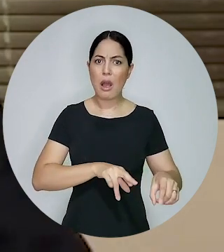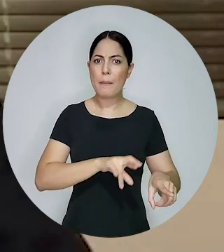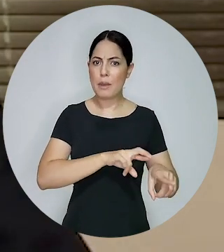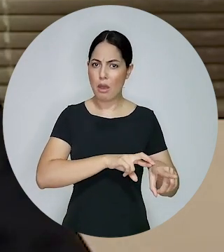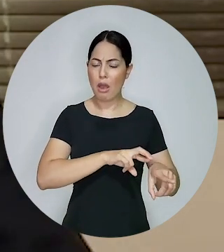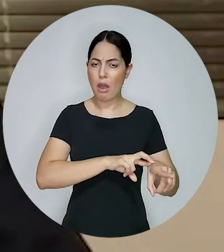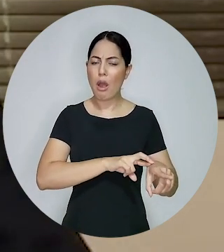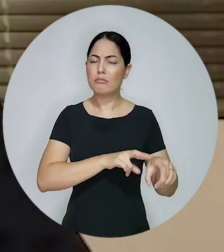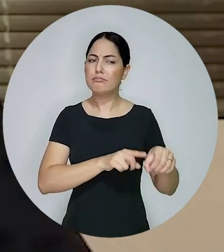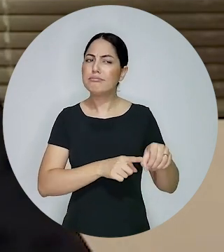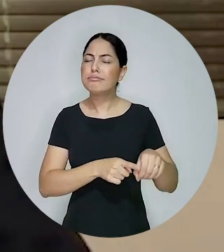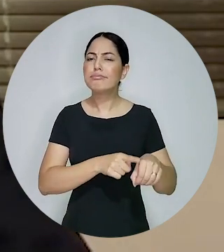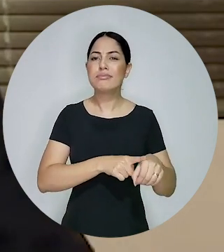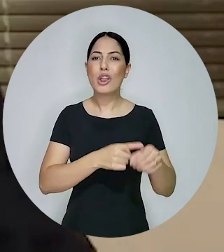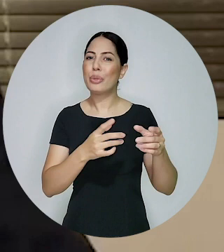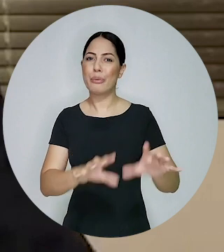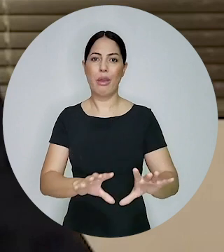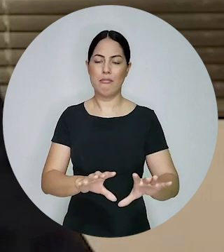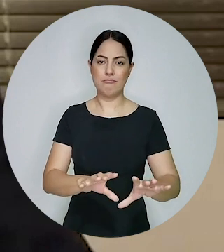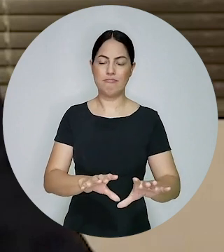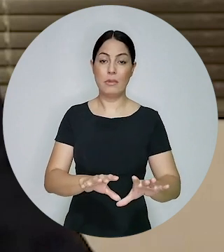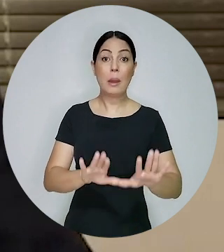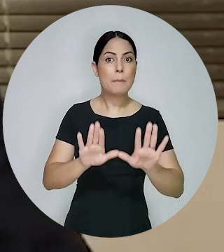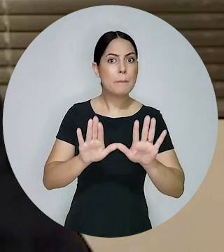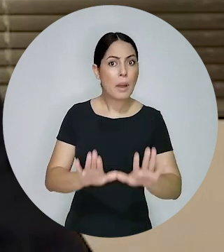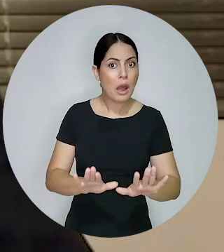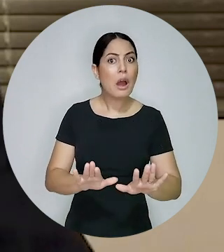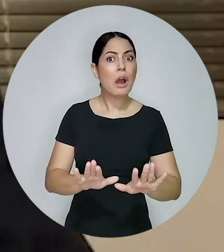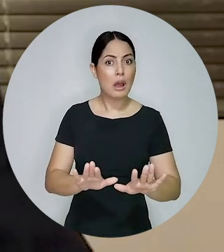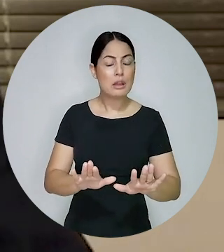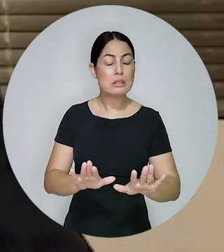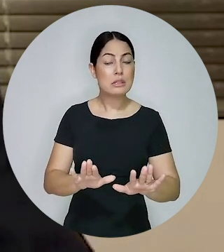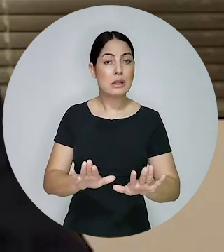recusam veementemente a fazer um exame de toque, por exemplo,